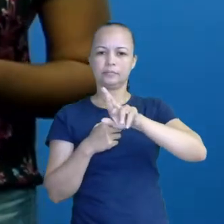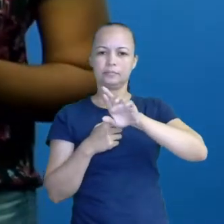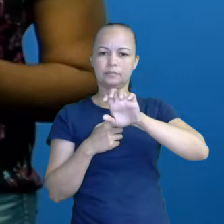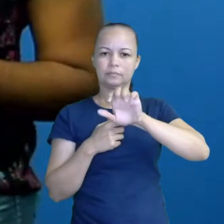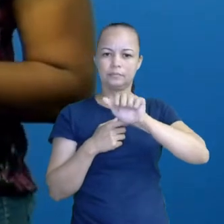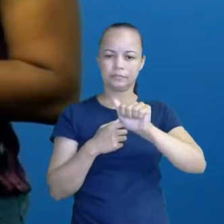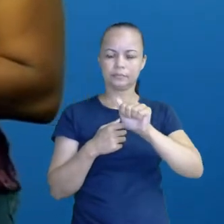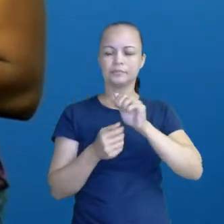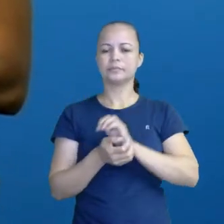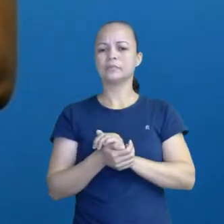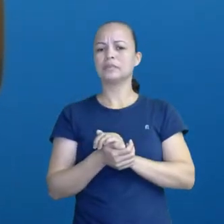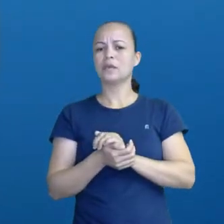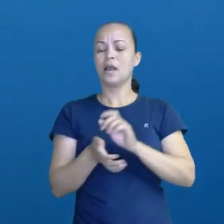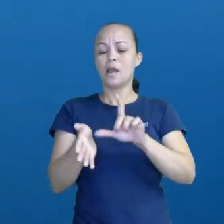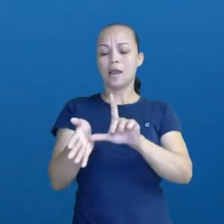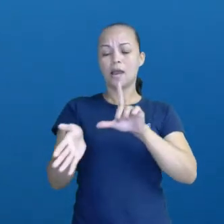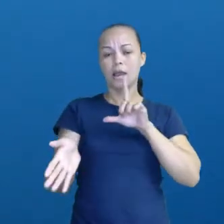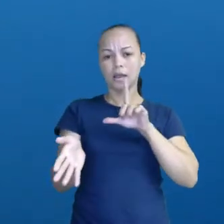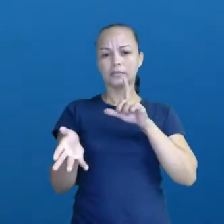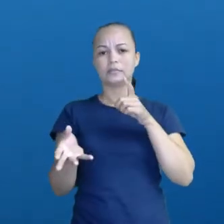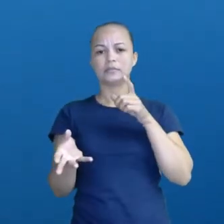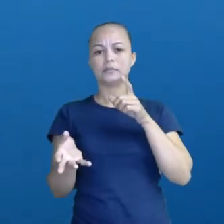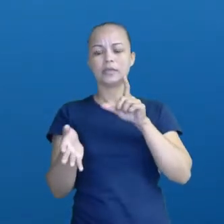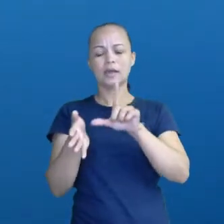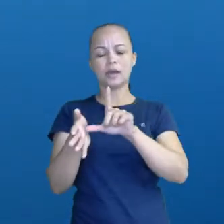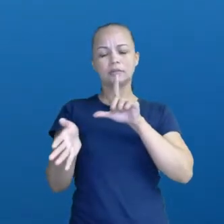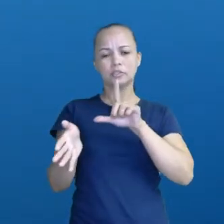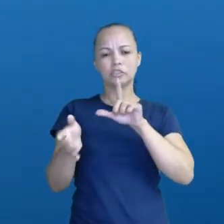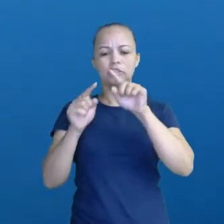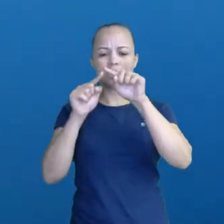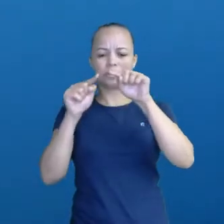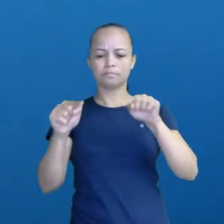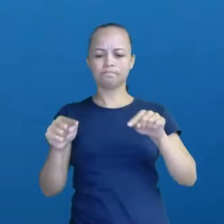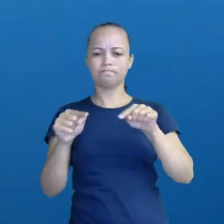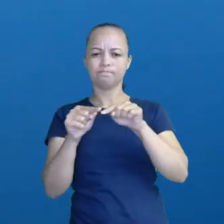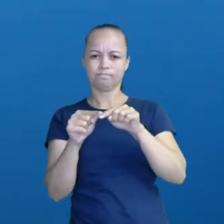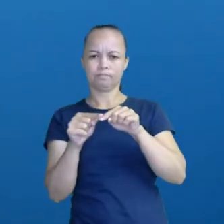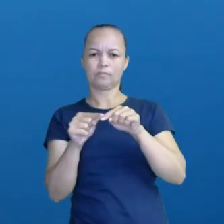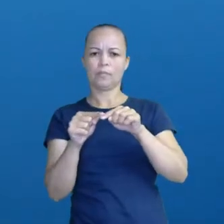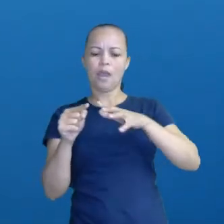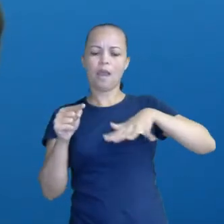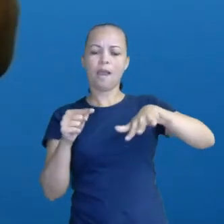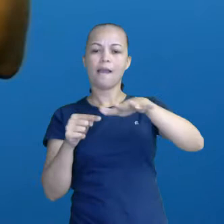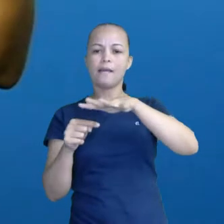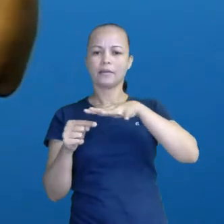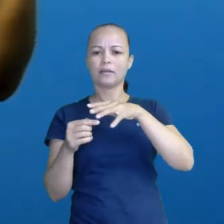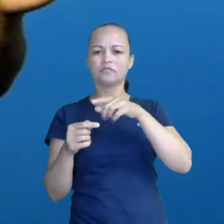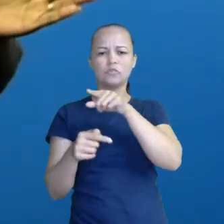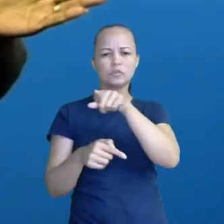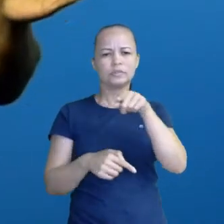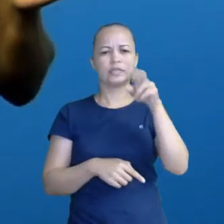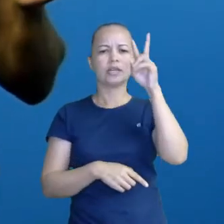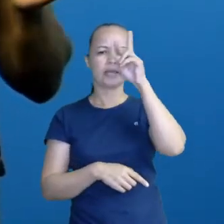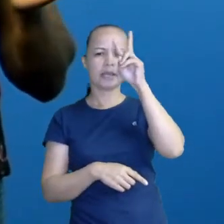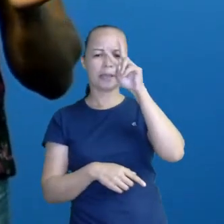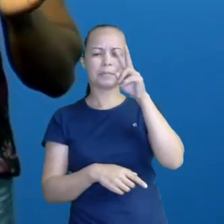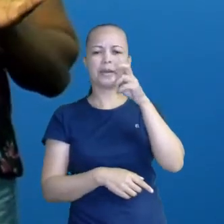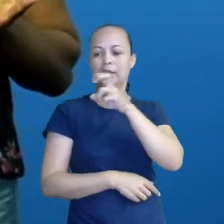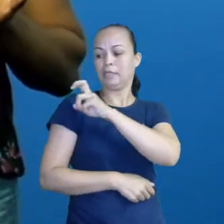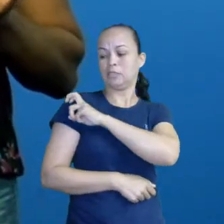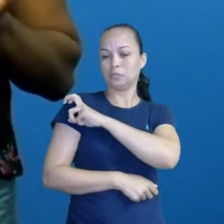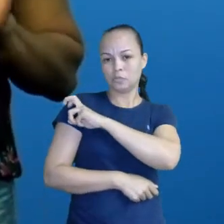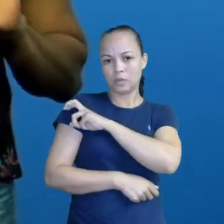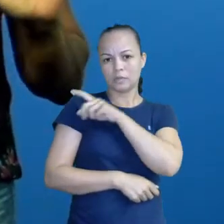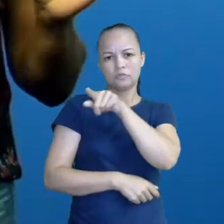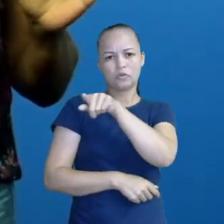e antes da gente calcular a área do triângulo Você se lembra né você já é quinto ano